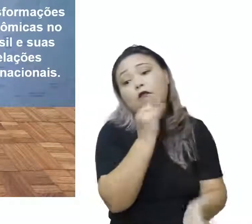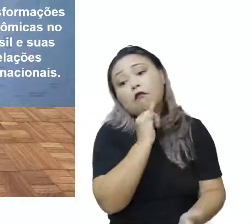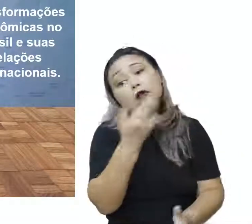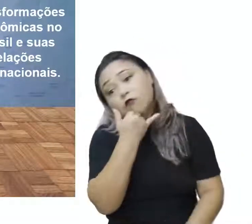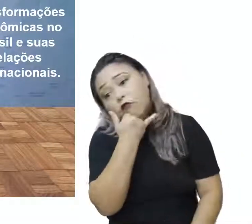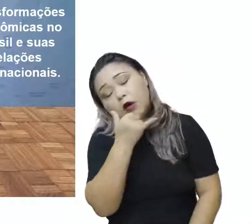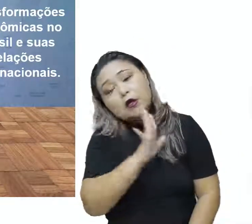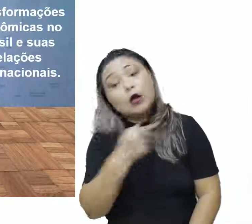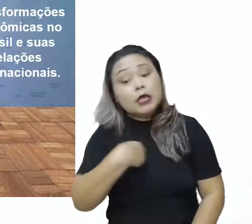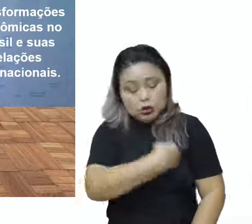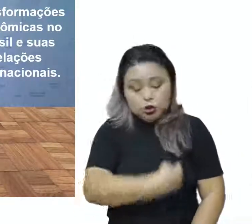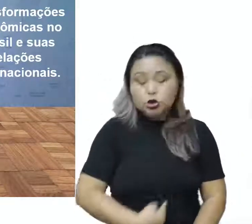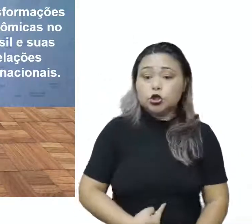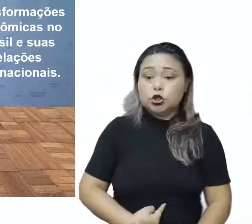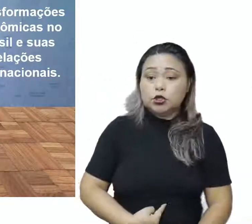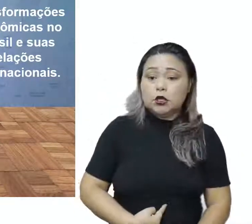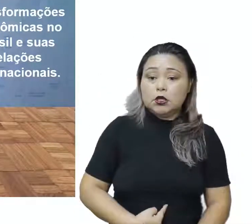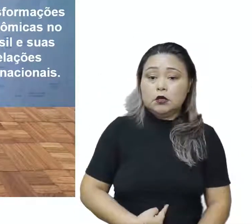da China,